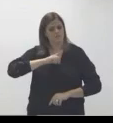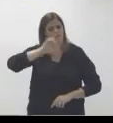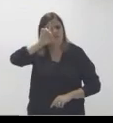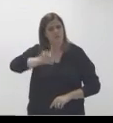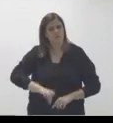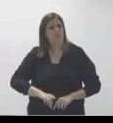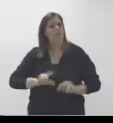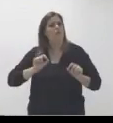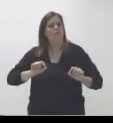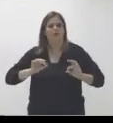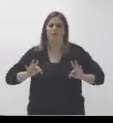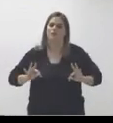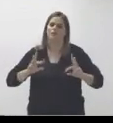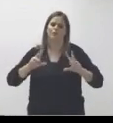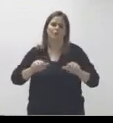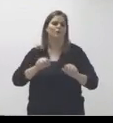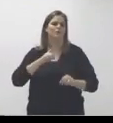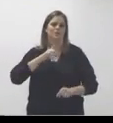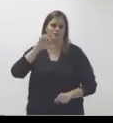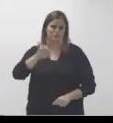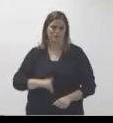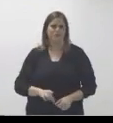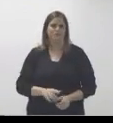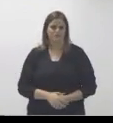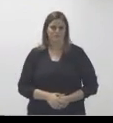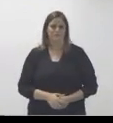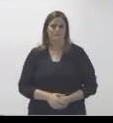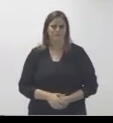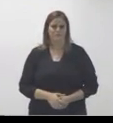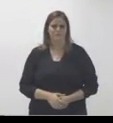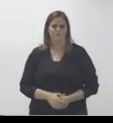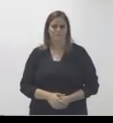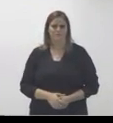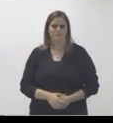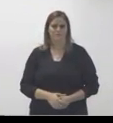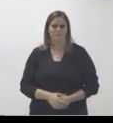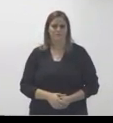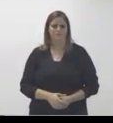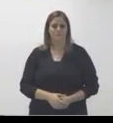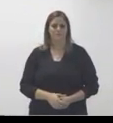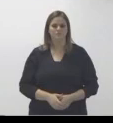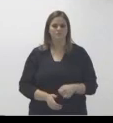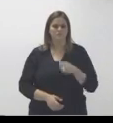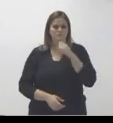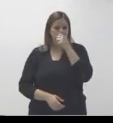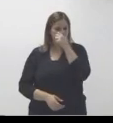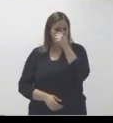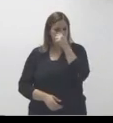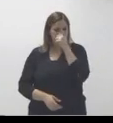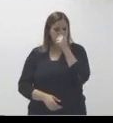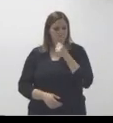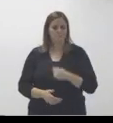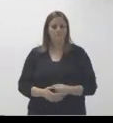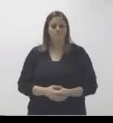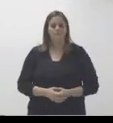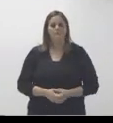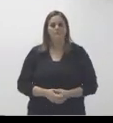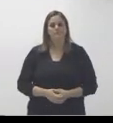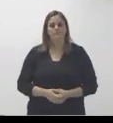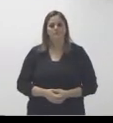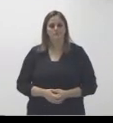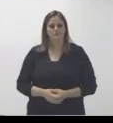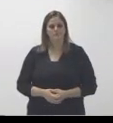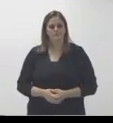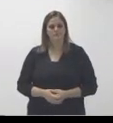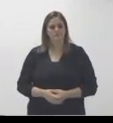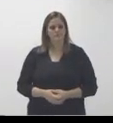né então eu acho que essa perspectiva sociedade ela é essa